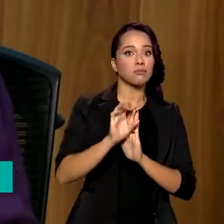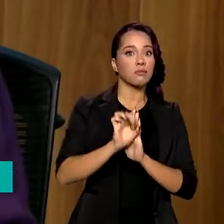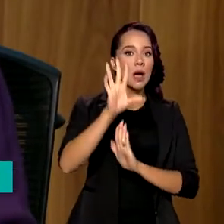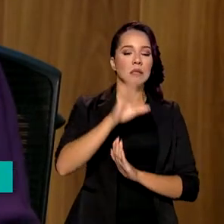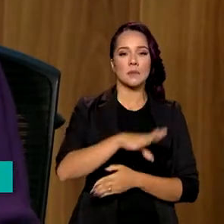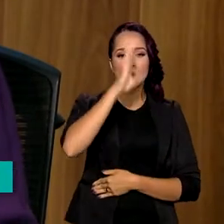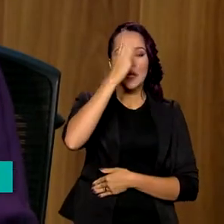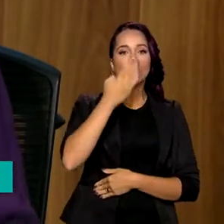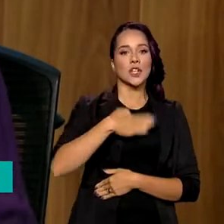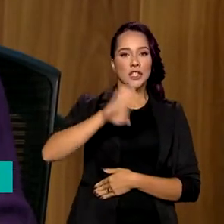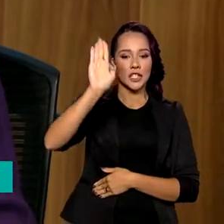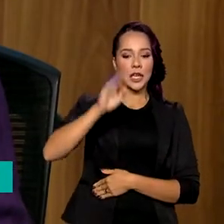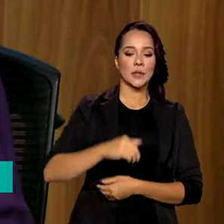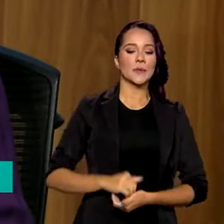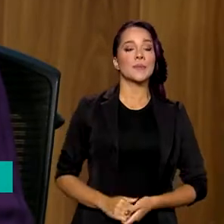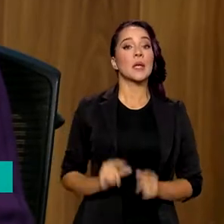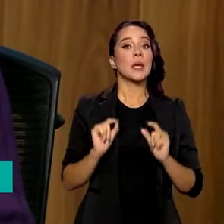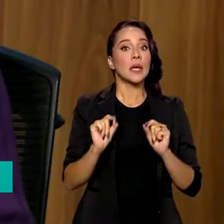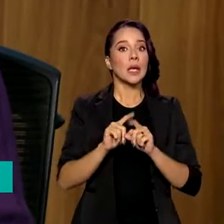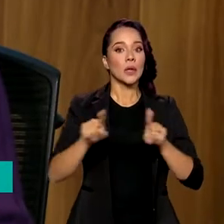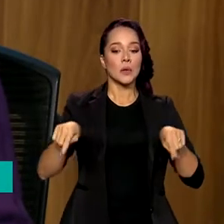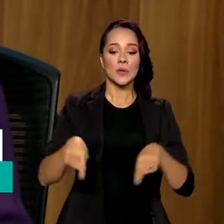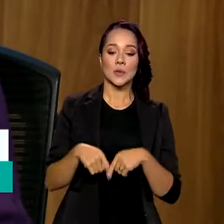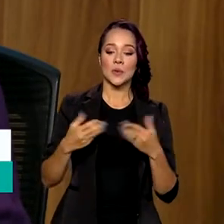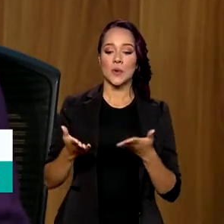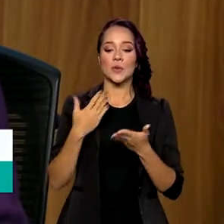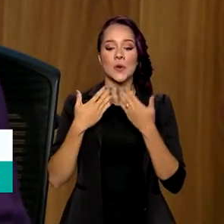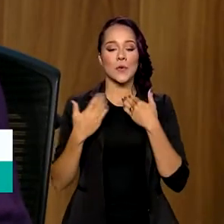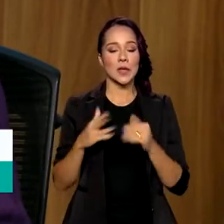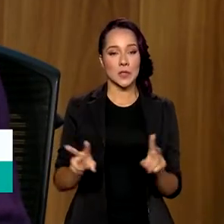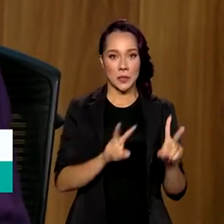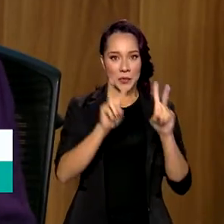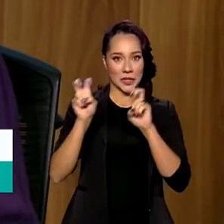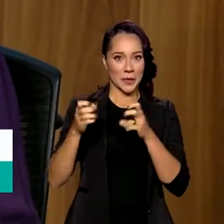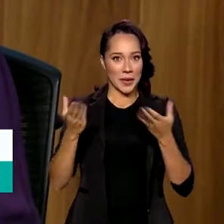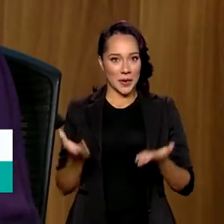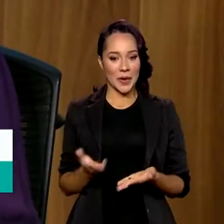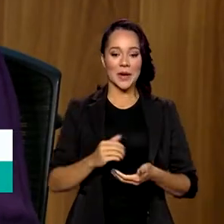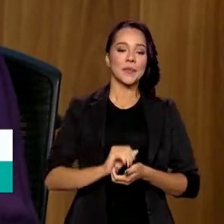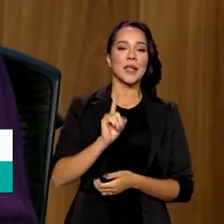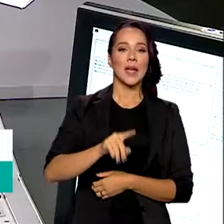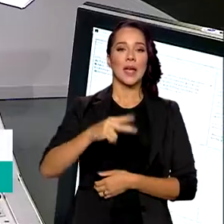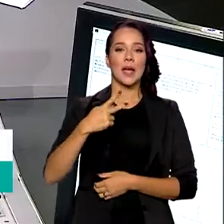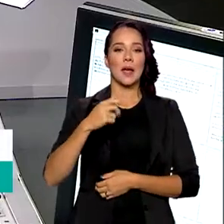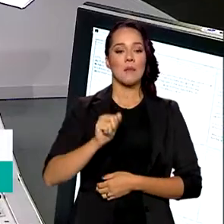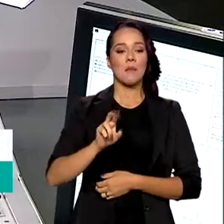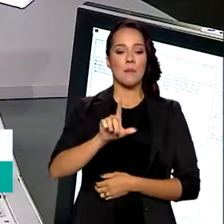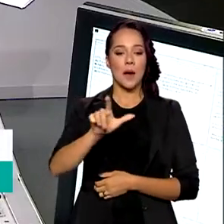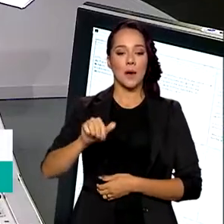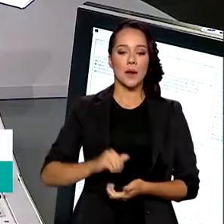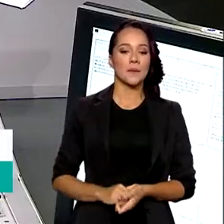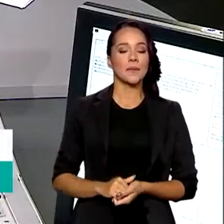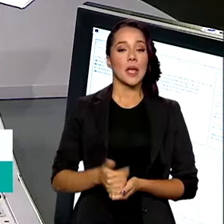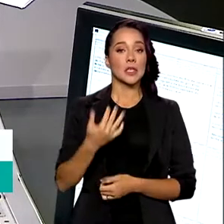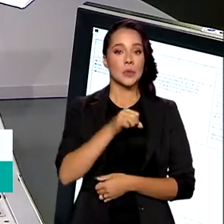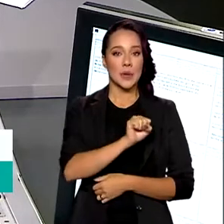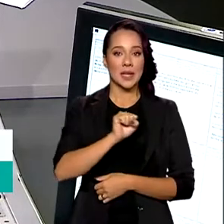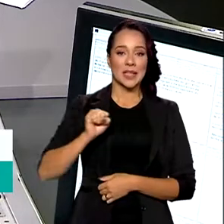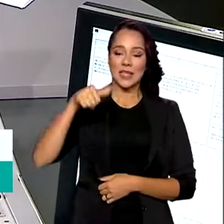especialmente de candidatos e quem está no estúdio e conversa sobre isso agora com a gente é Paula guinat